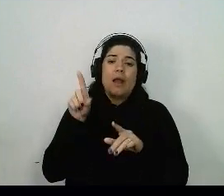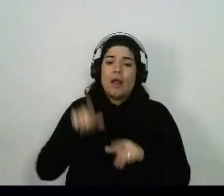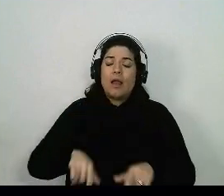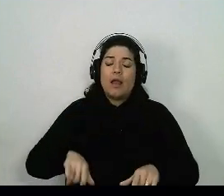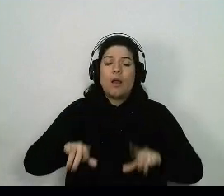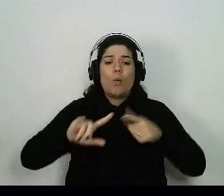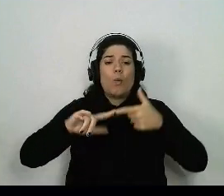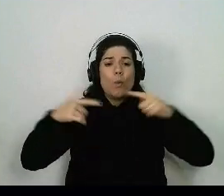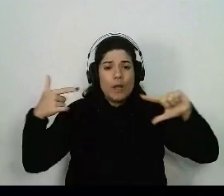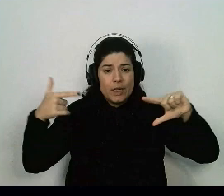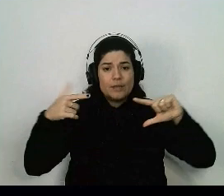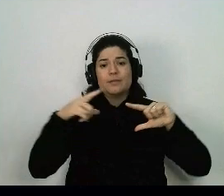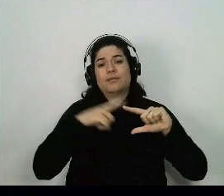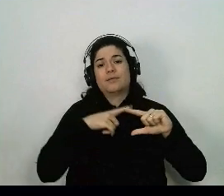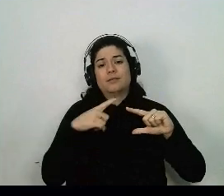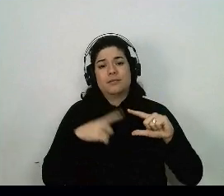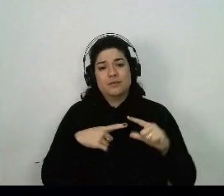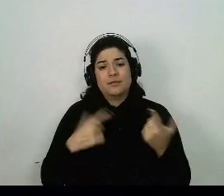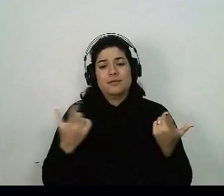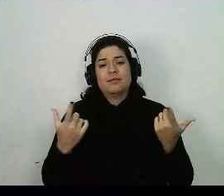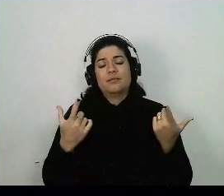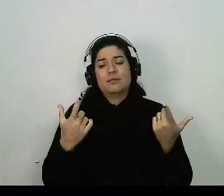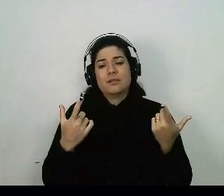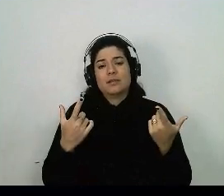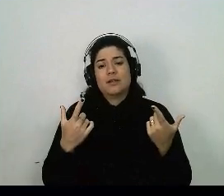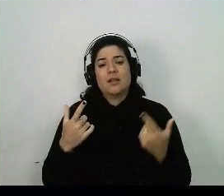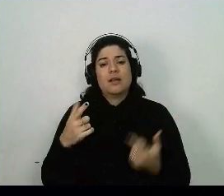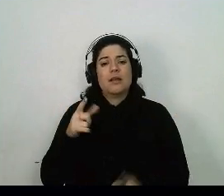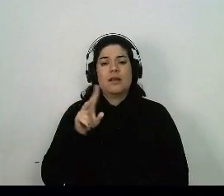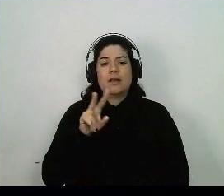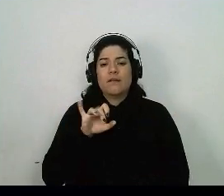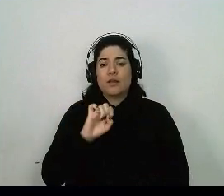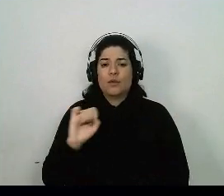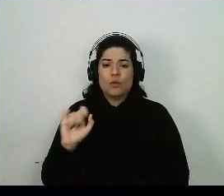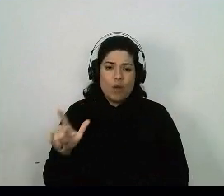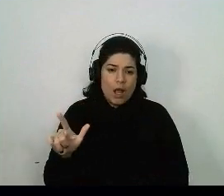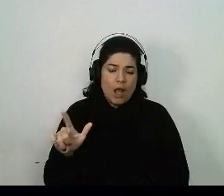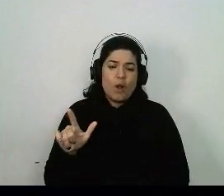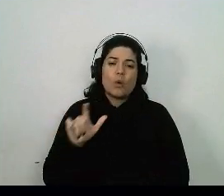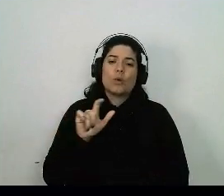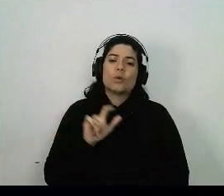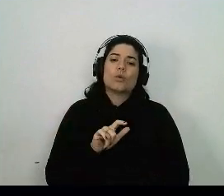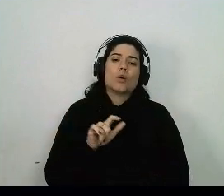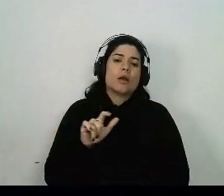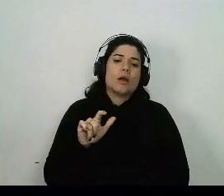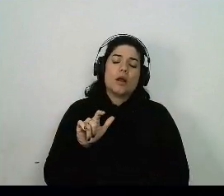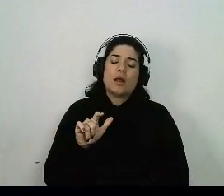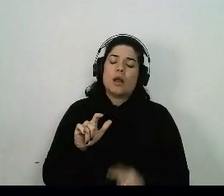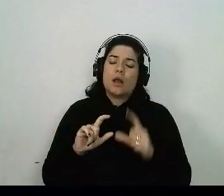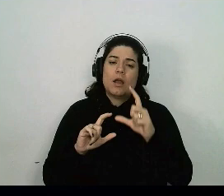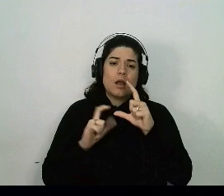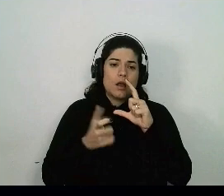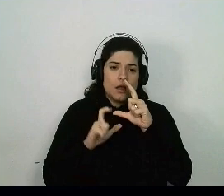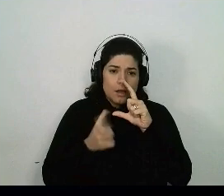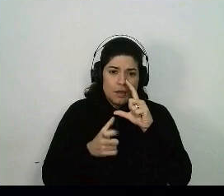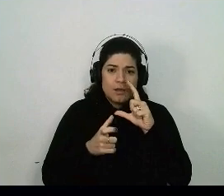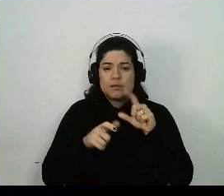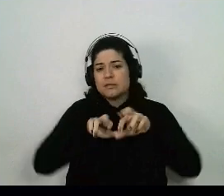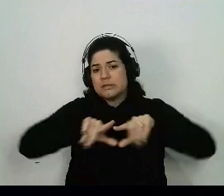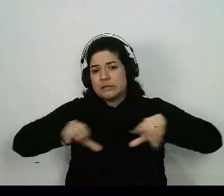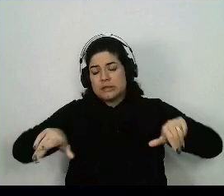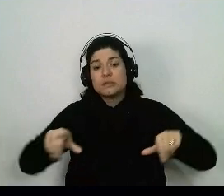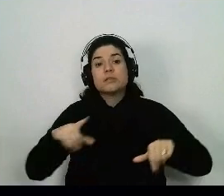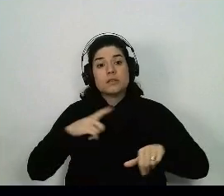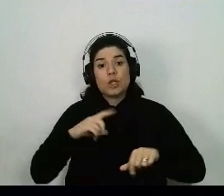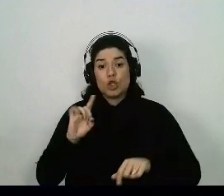Studio Enterprise, .NET, etc. E, na real, pessoal, hoje os arquitetos, e não só da Microsoft, né? Da Microsoft é